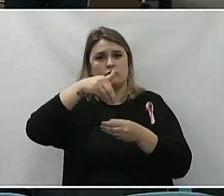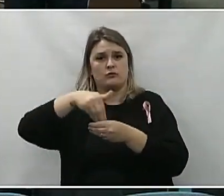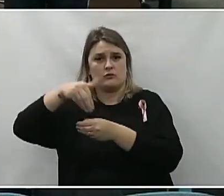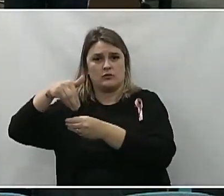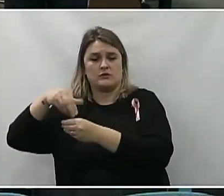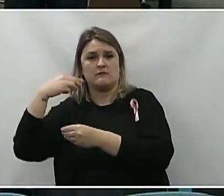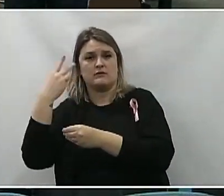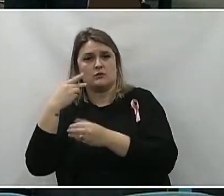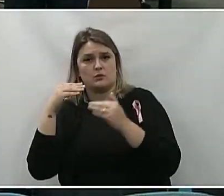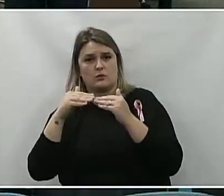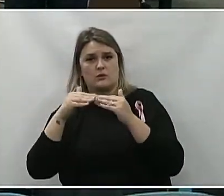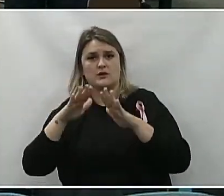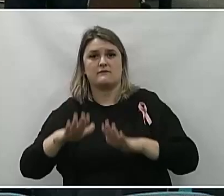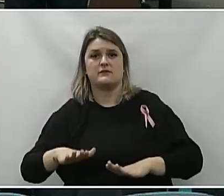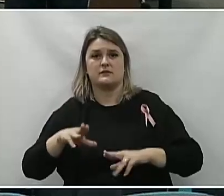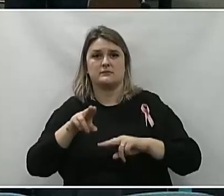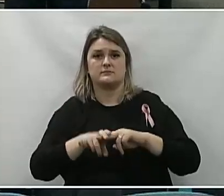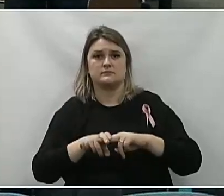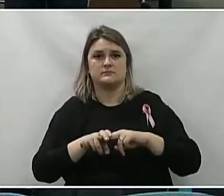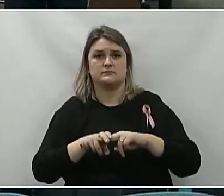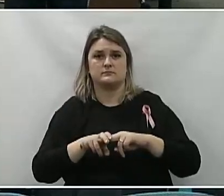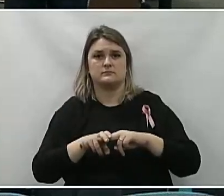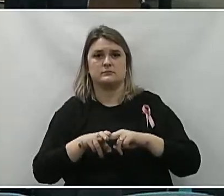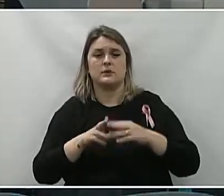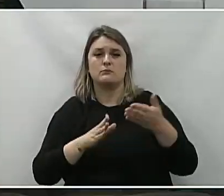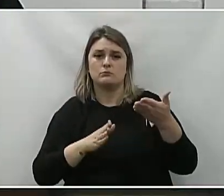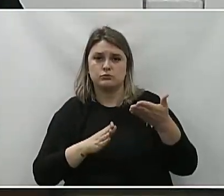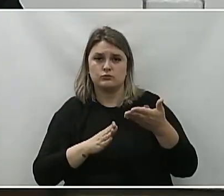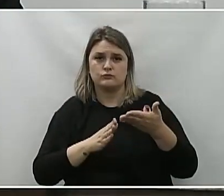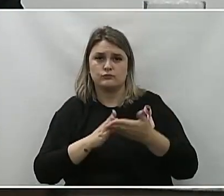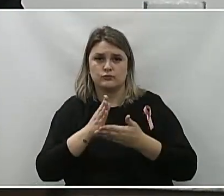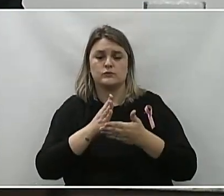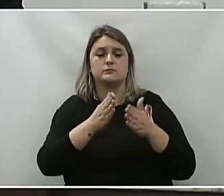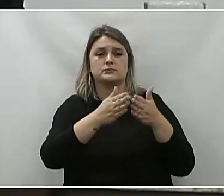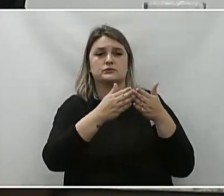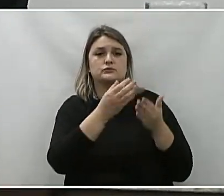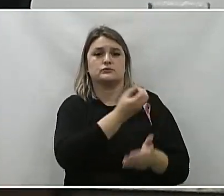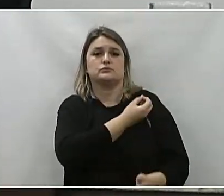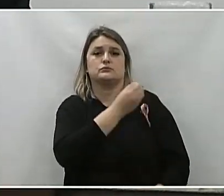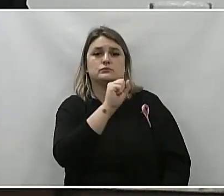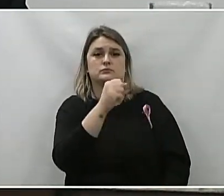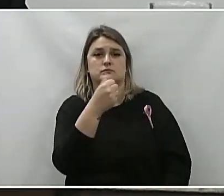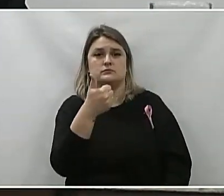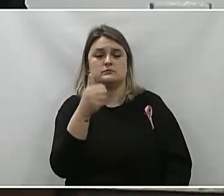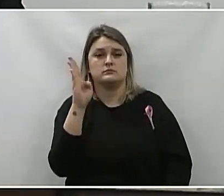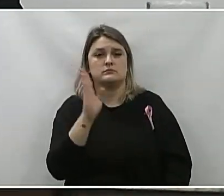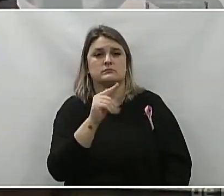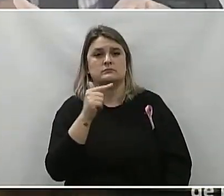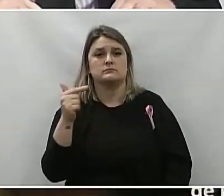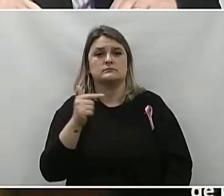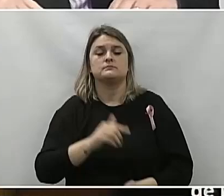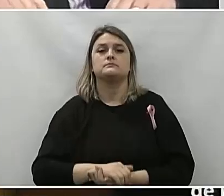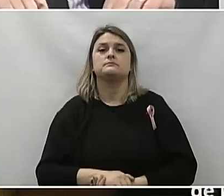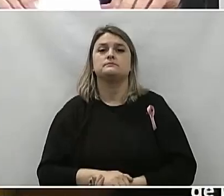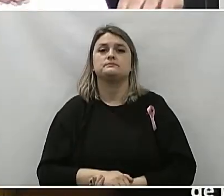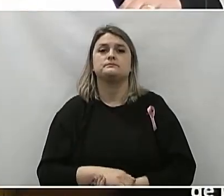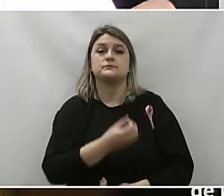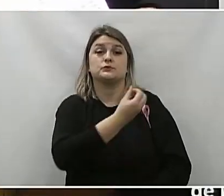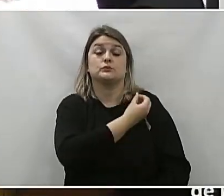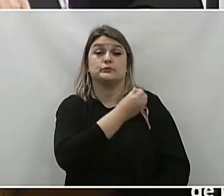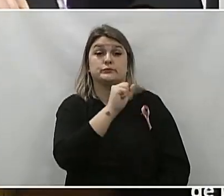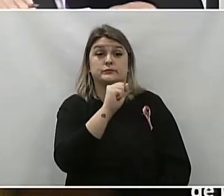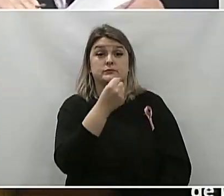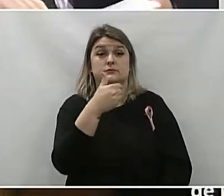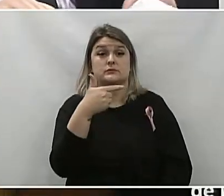senhor dos vereadores que aprovam permaneçam Como estão aprovado o requerimento de número 81 de 2022 número